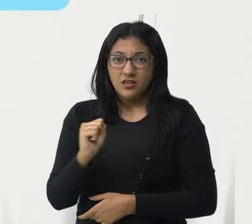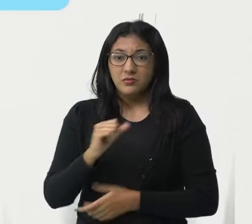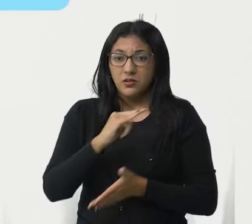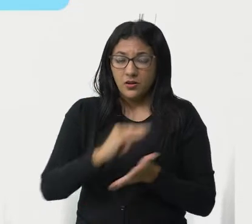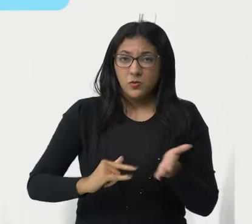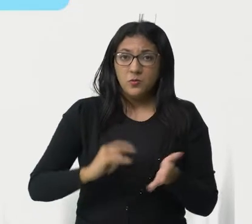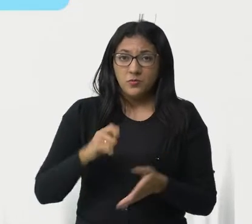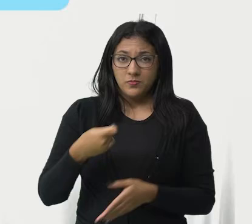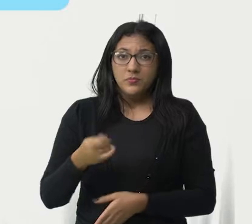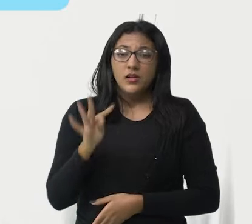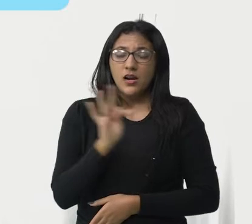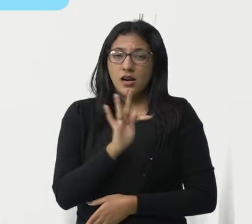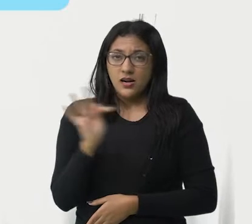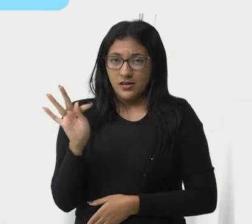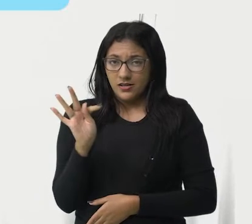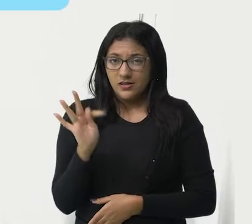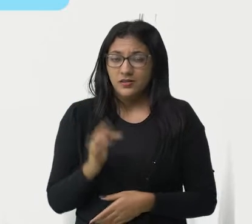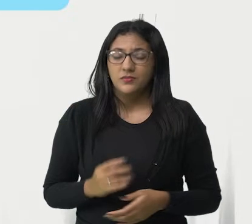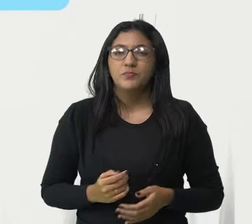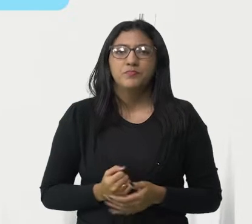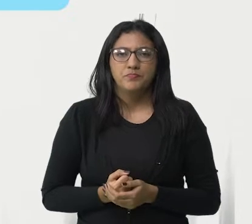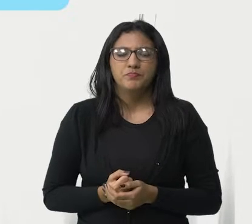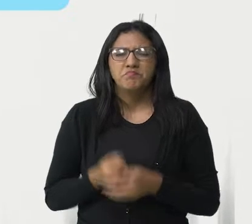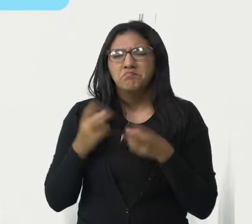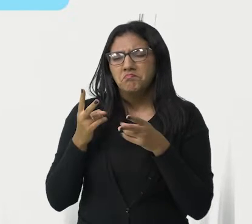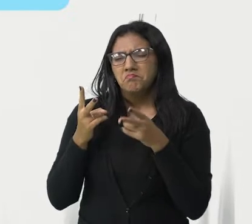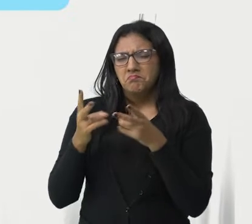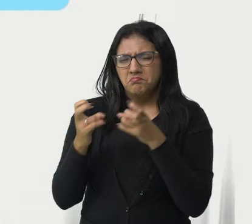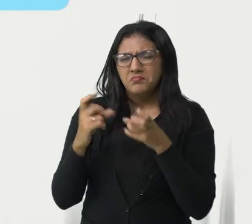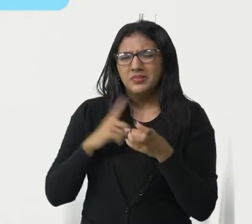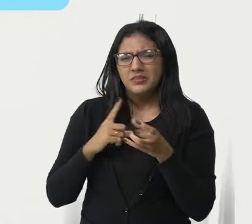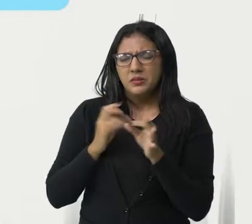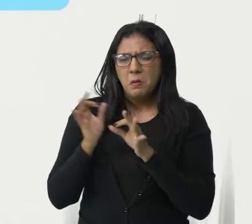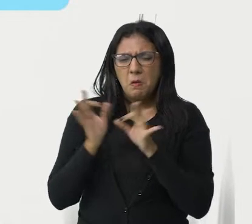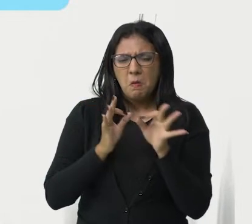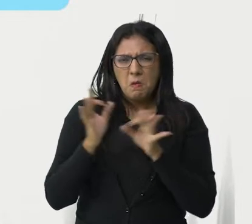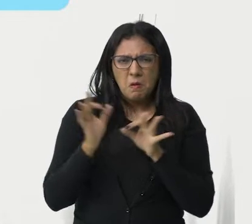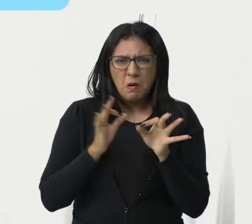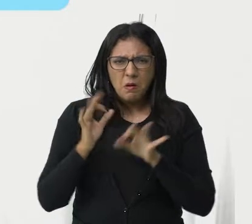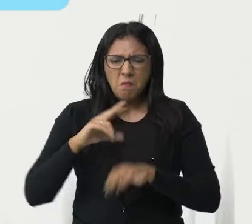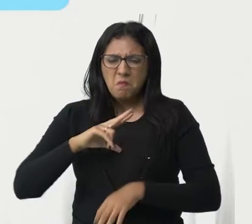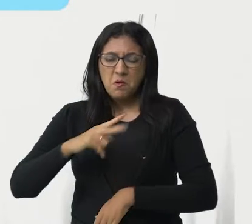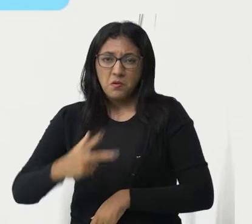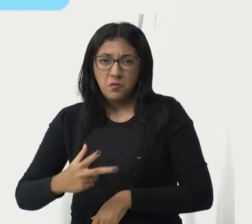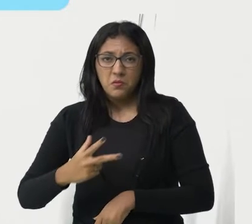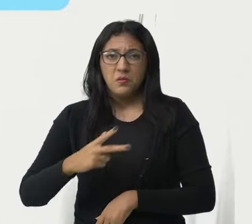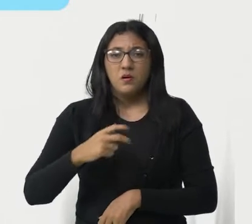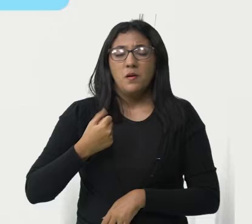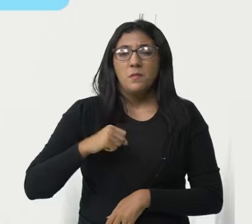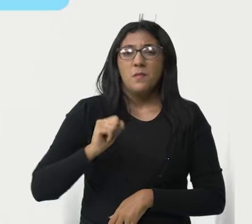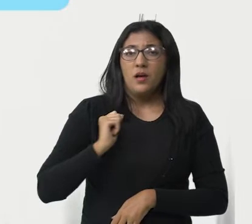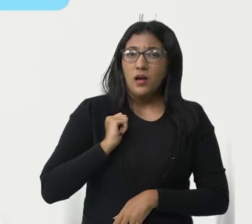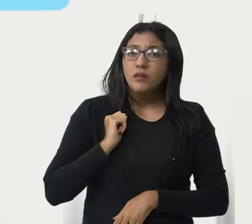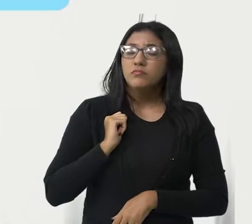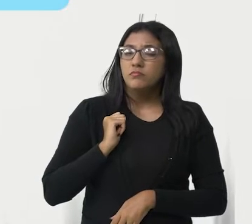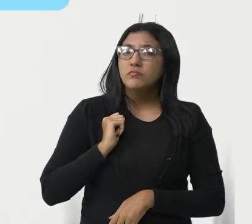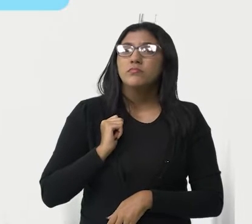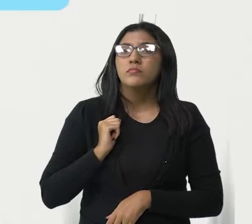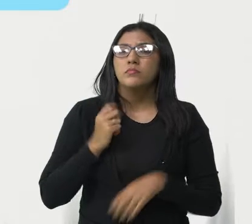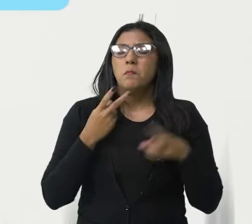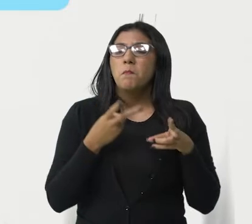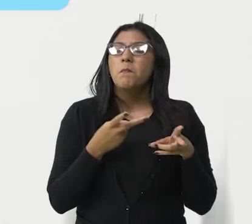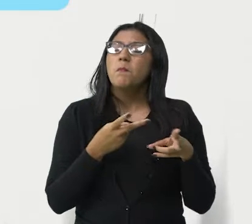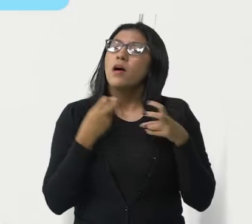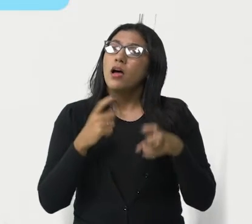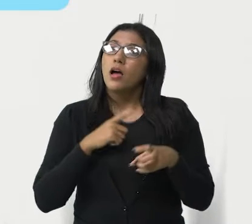de terras que vai existir entre os portugueses e os espanhóis, a gente observa, né, que do